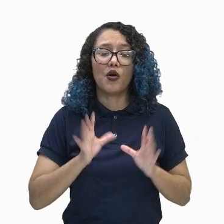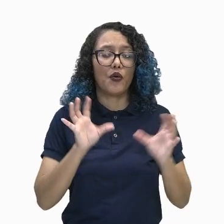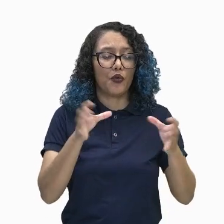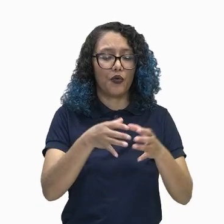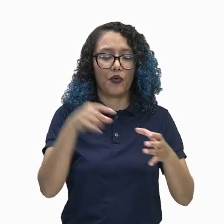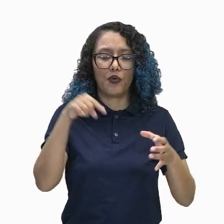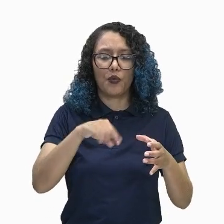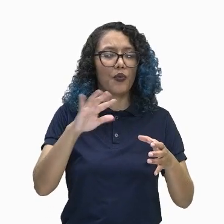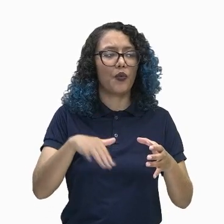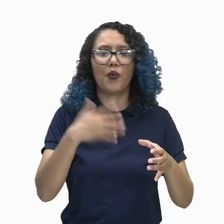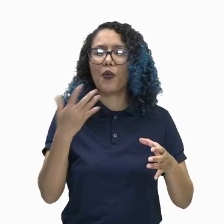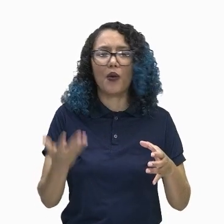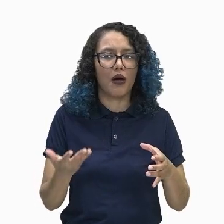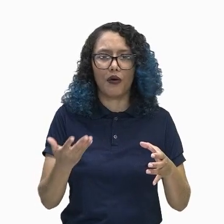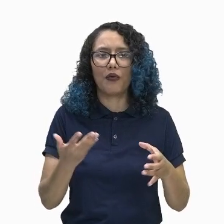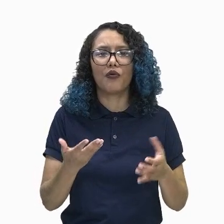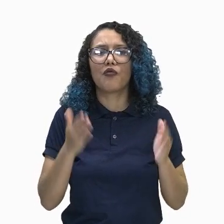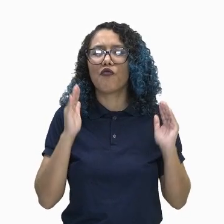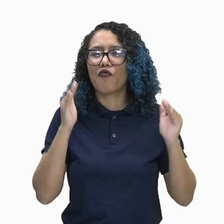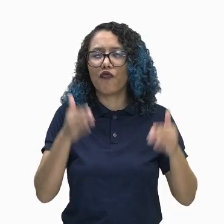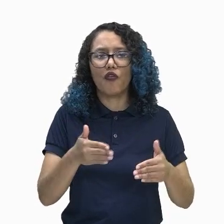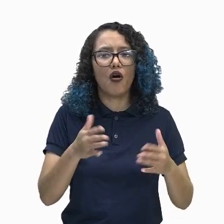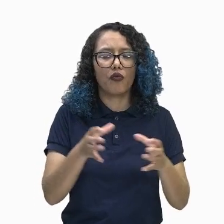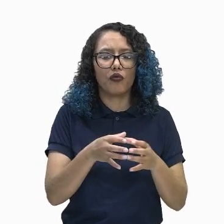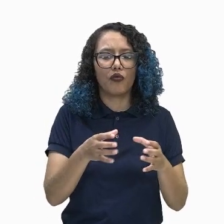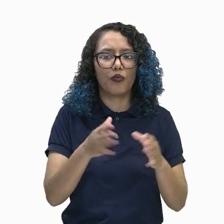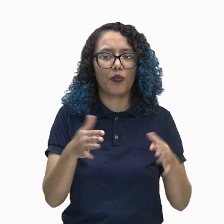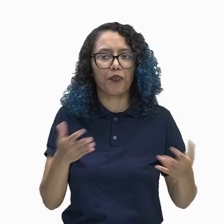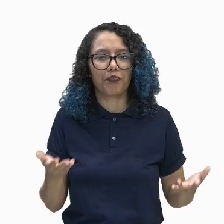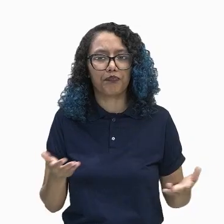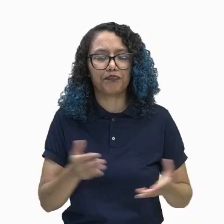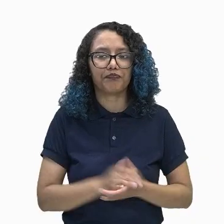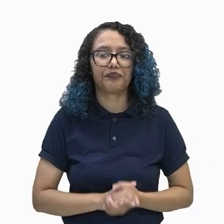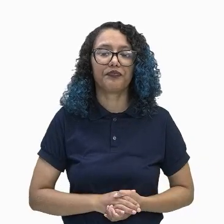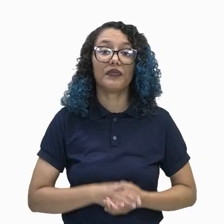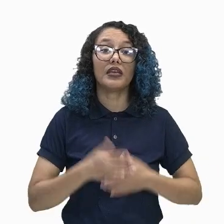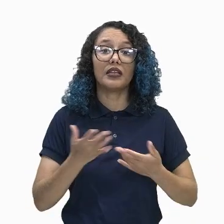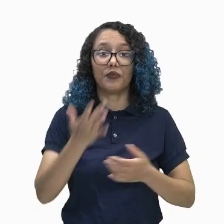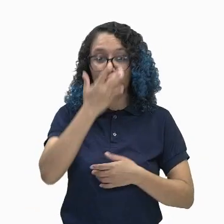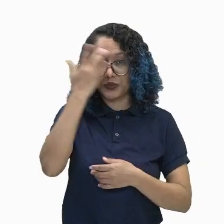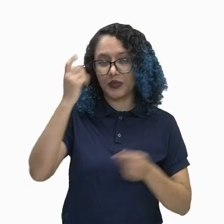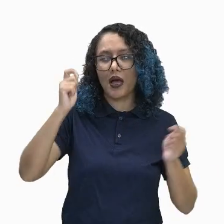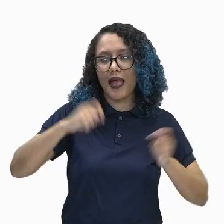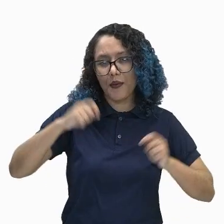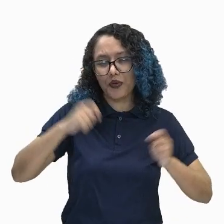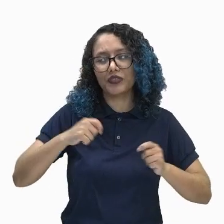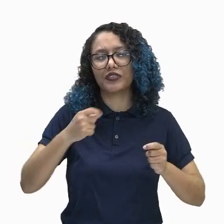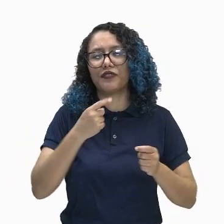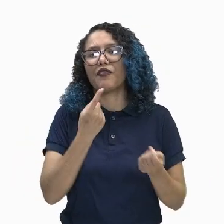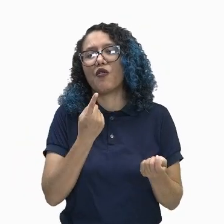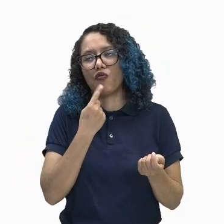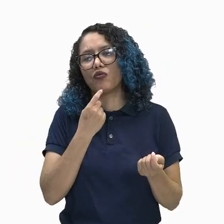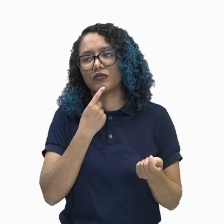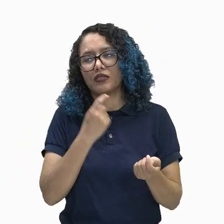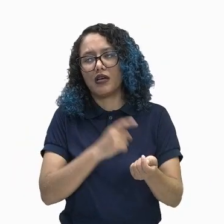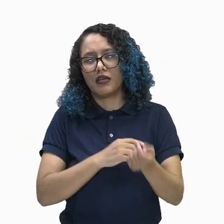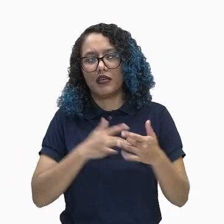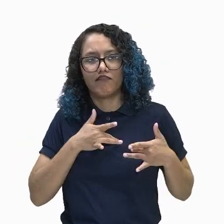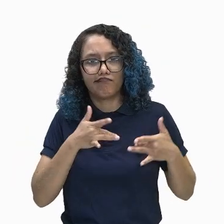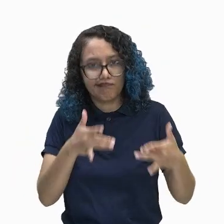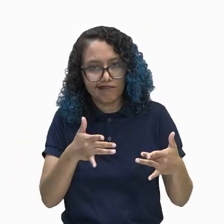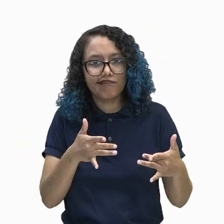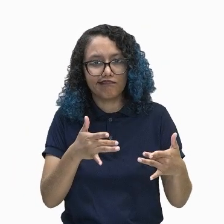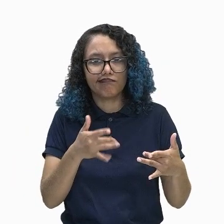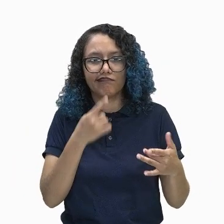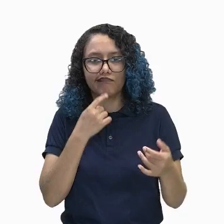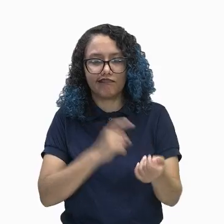esse texto foi escrito? Para quem esse cartaz foi produzido? Exatamente para as pessoas que podem doar sangue, ou seja, a população em geral.